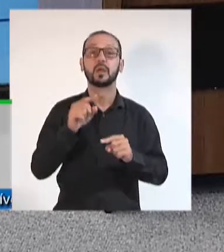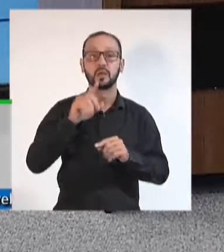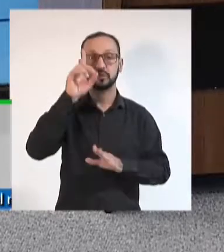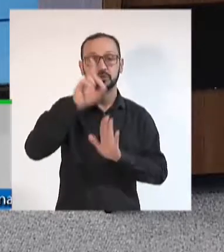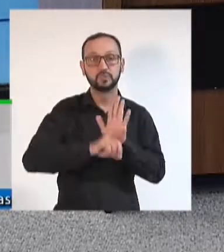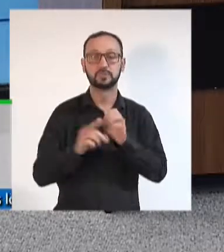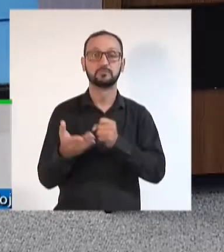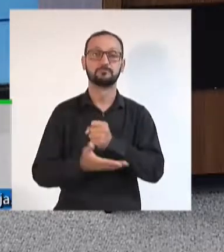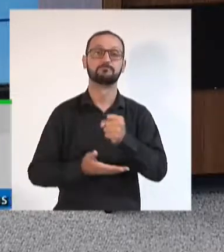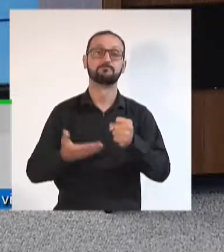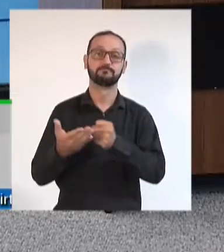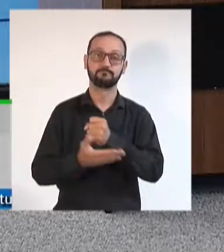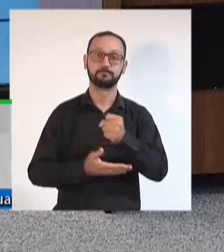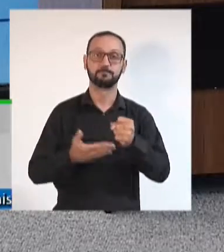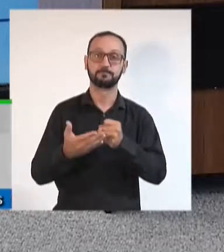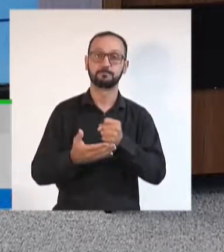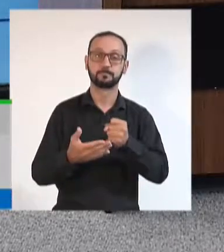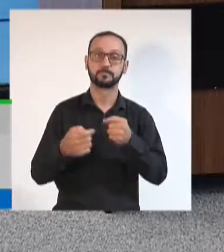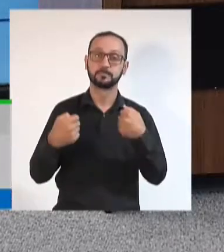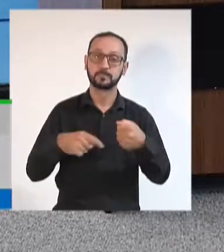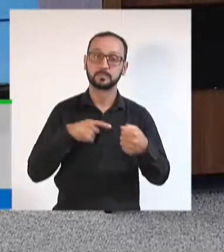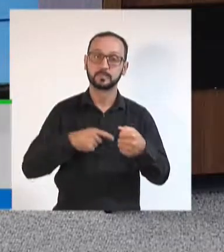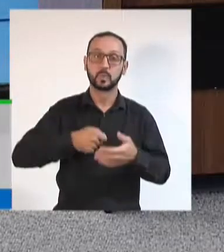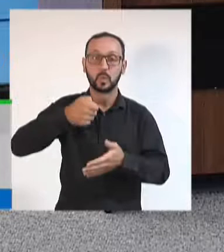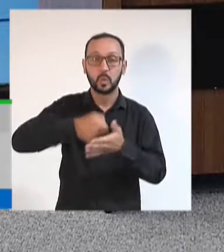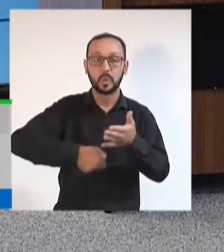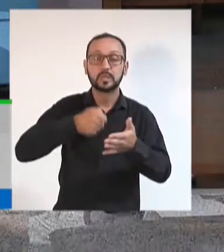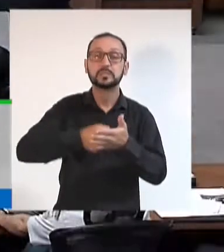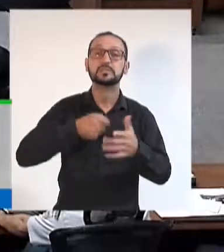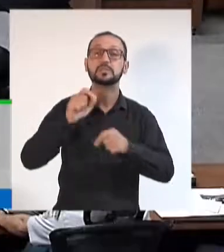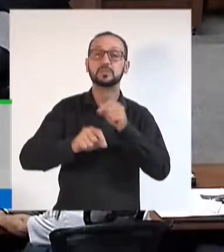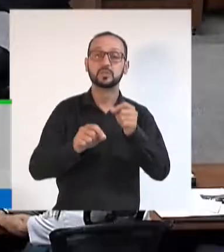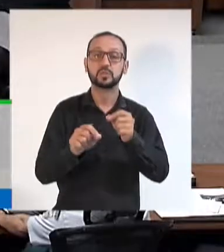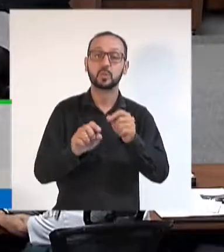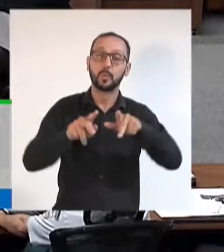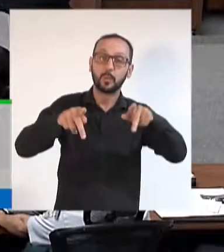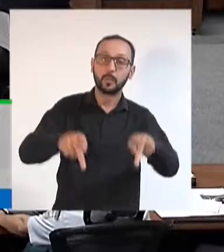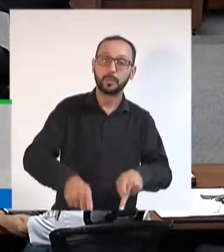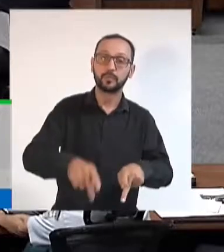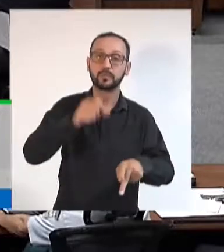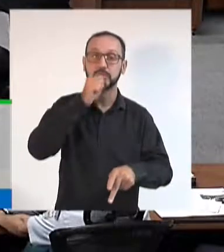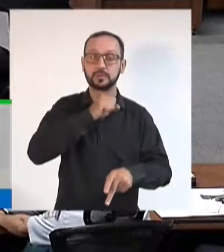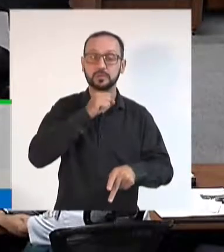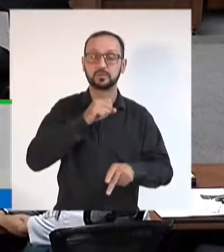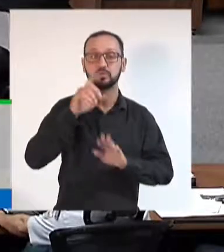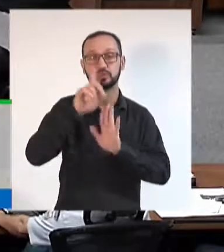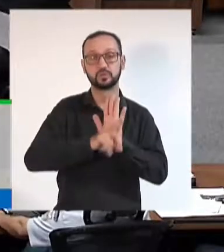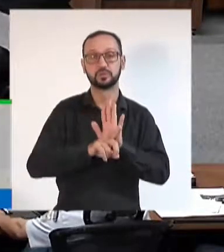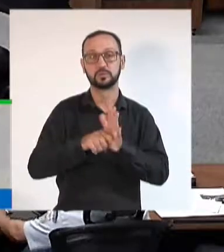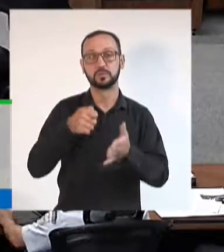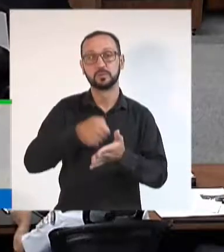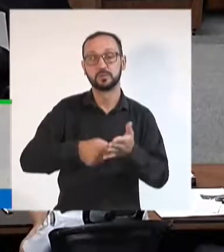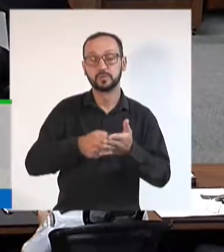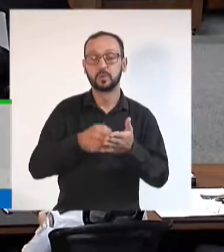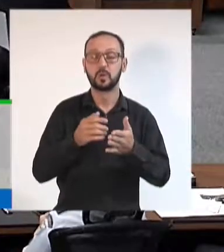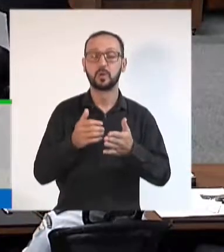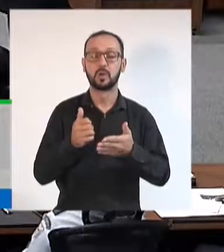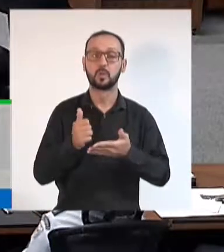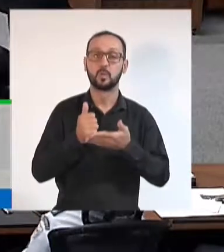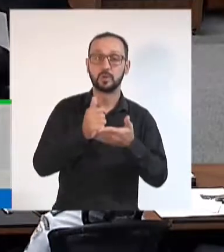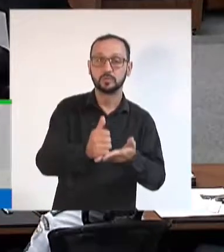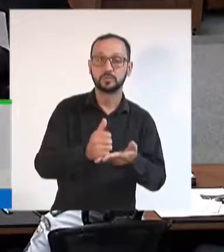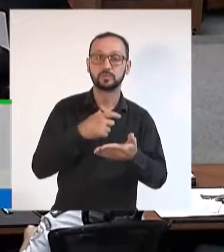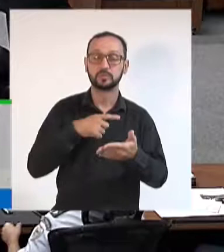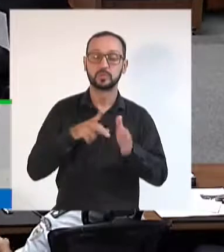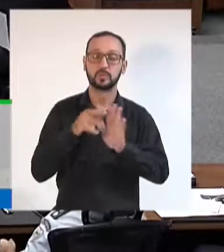direito fundamental e a gente precisa garantir para a população idosa que esse direito seja cumprido, com ajuda, né,